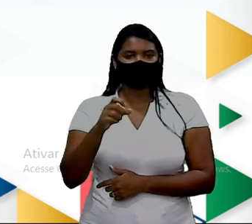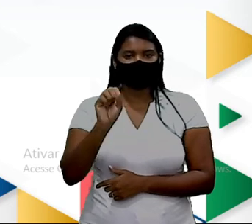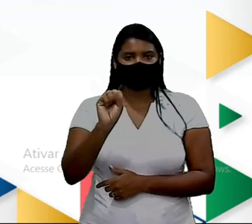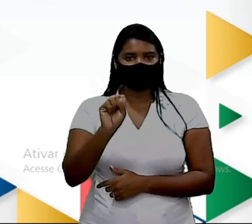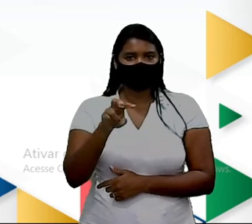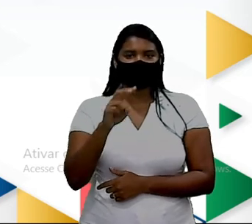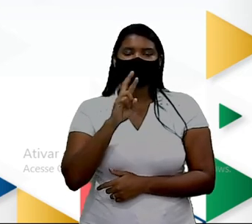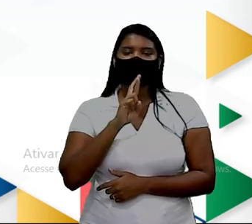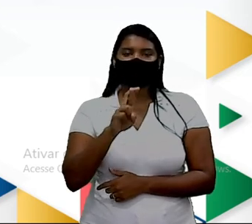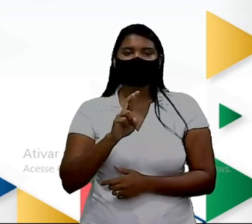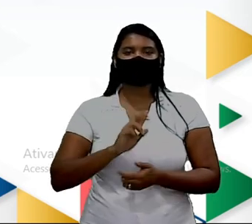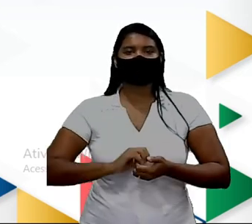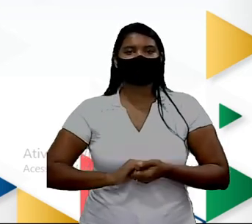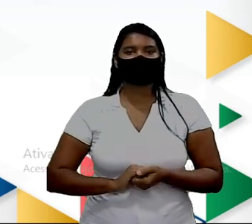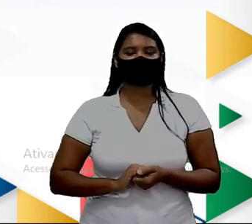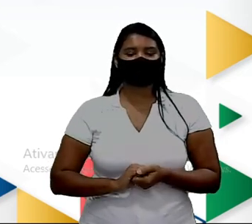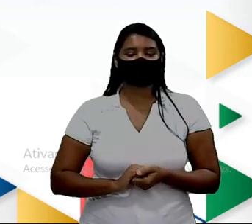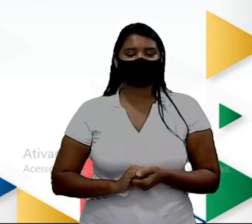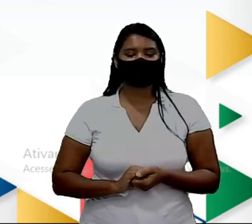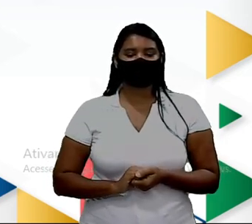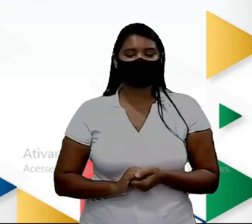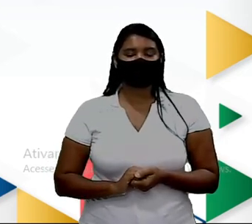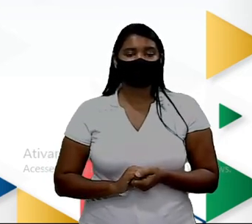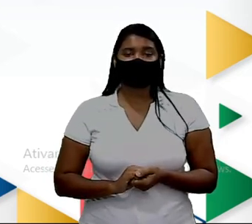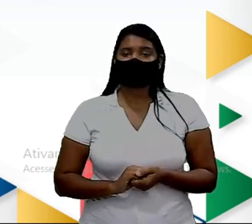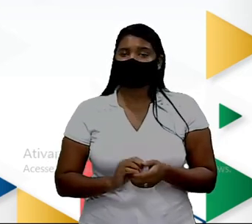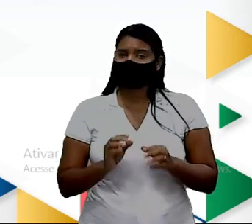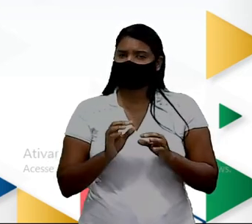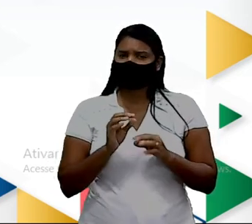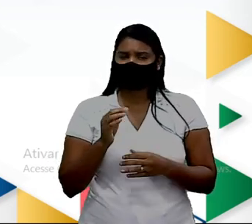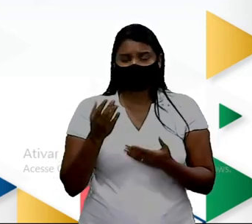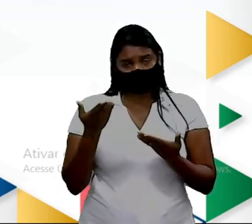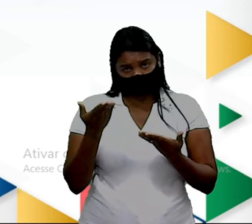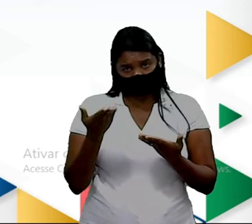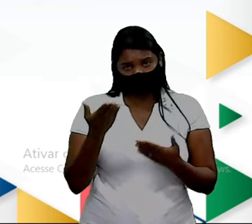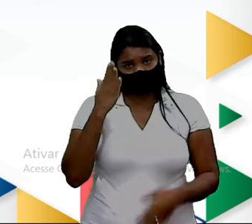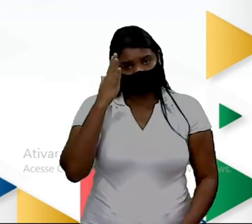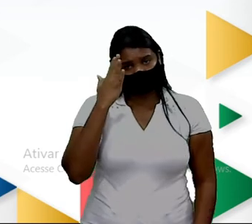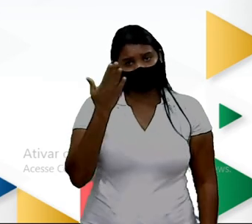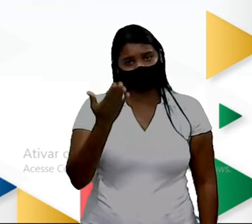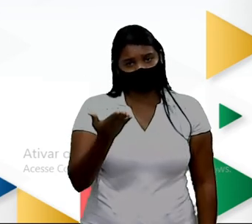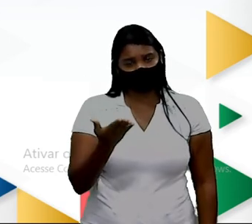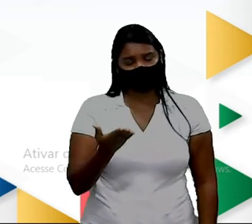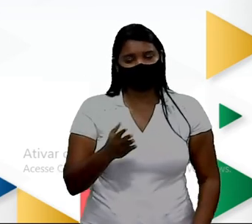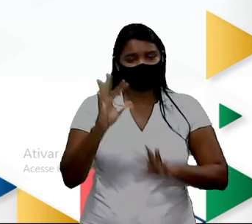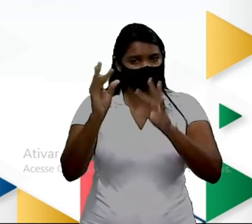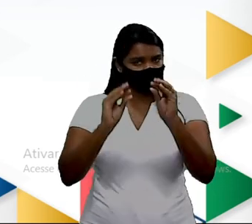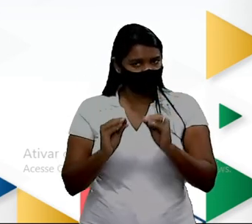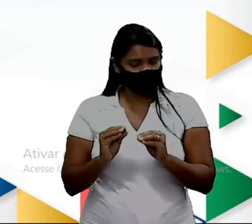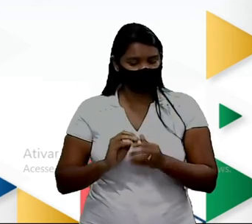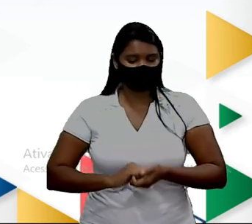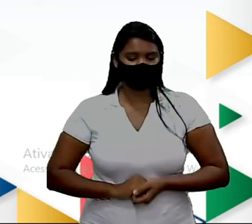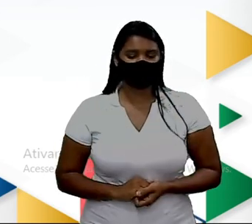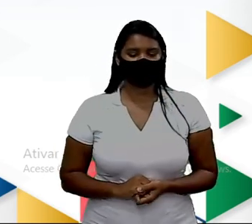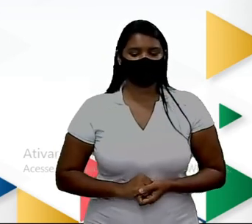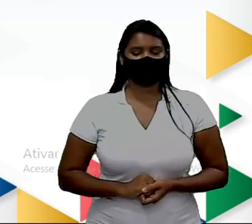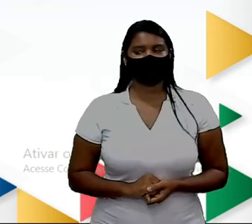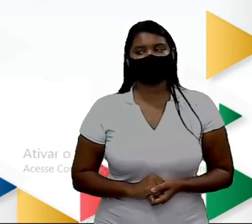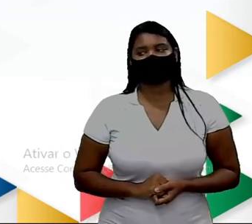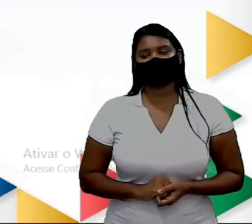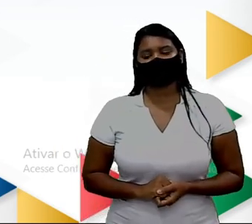essa é a resposta. Theo ficou muito longe da resposta, viu, Theo? Se liga aí e corrige isso aí, pelo amor de Deus. Vamos